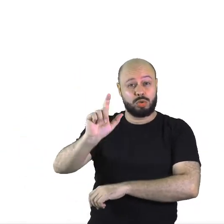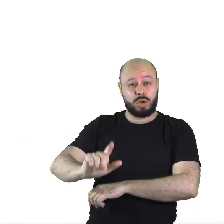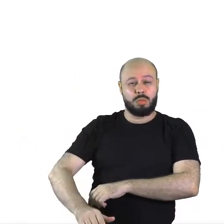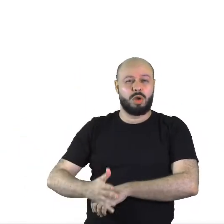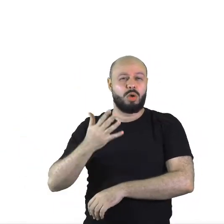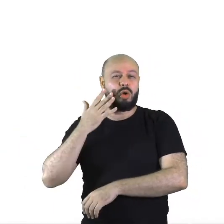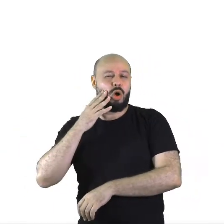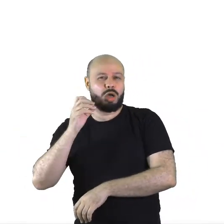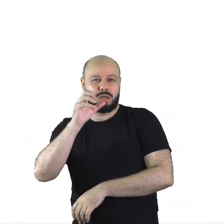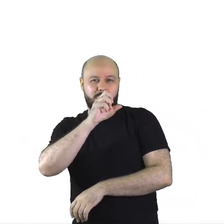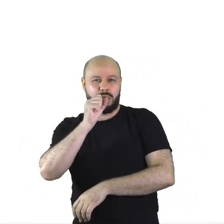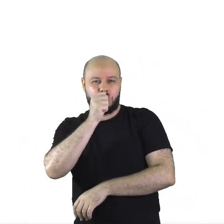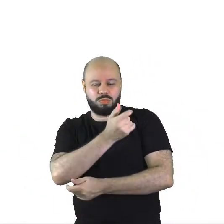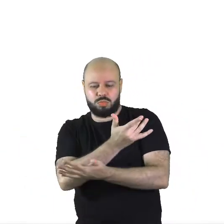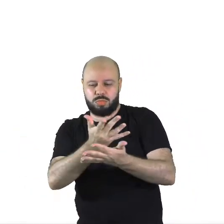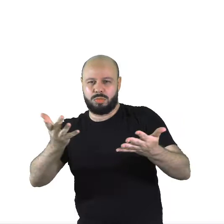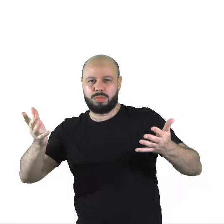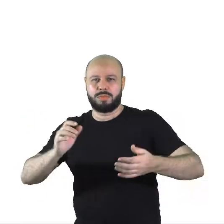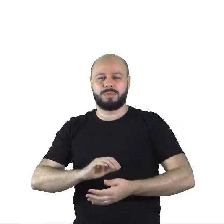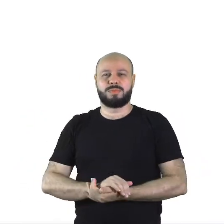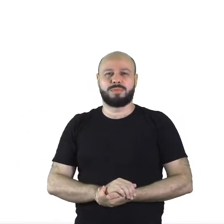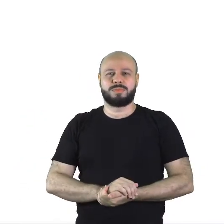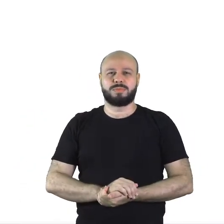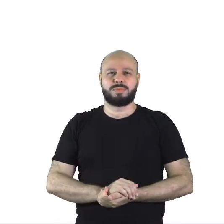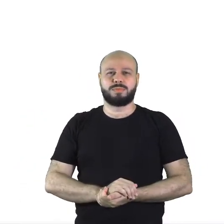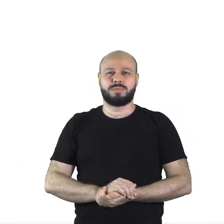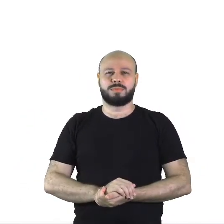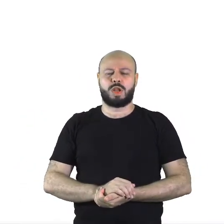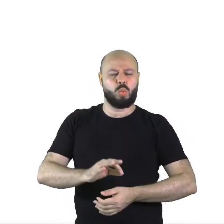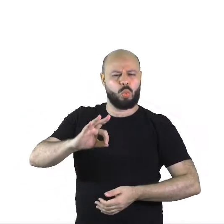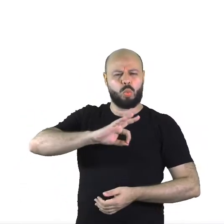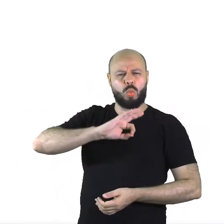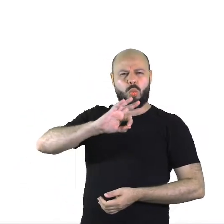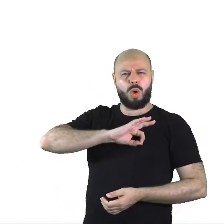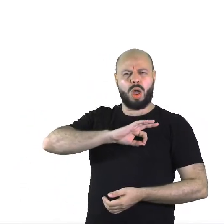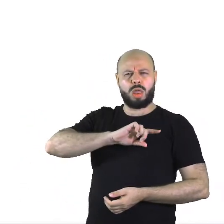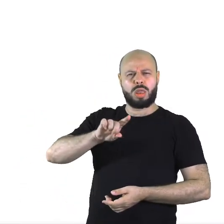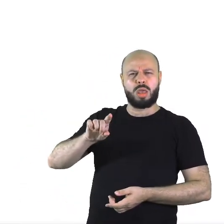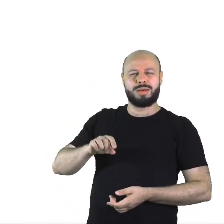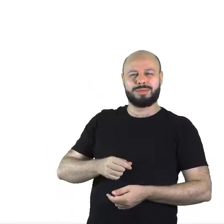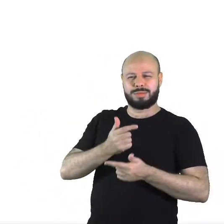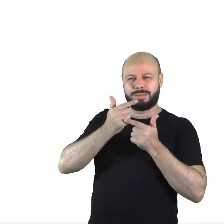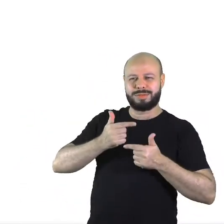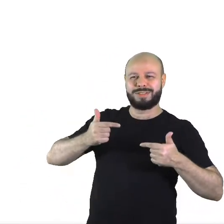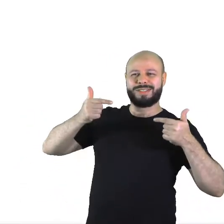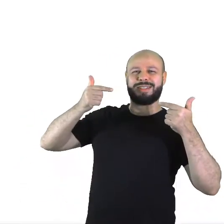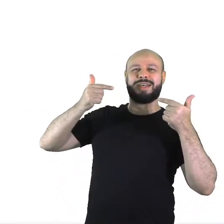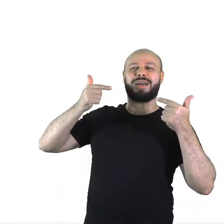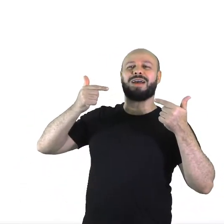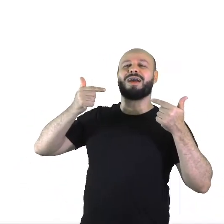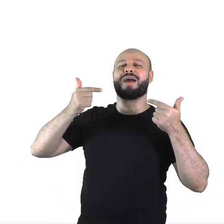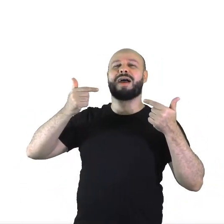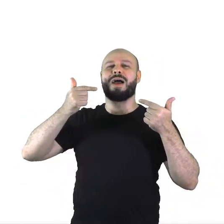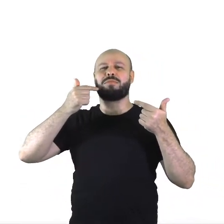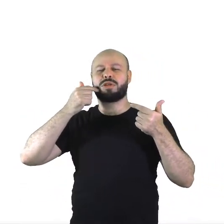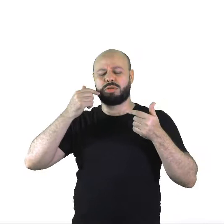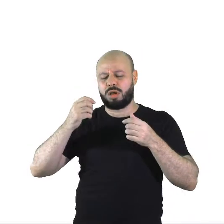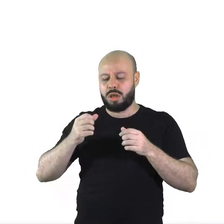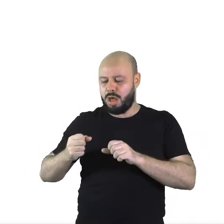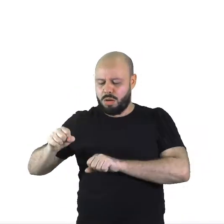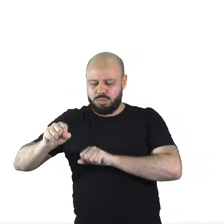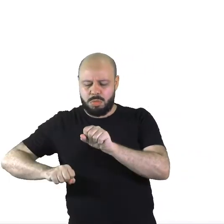rosas e alaranjados. O guarda civil sorria, passavam